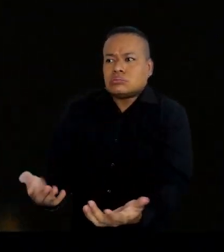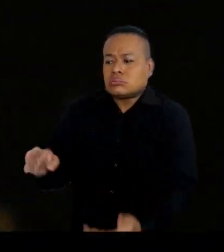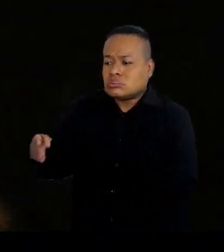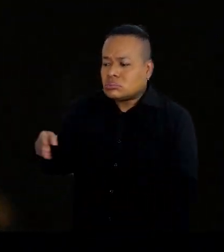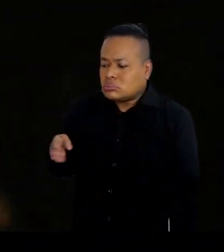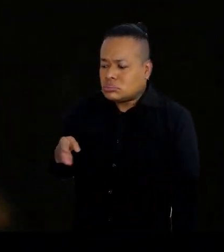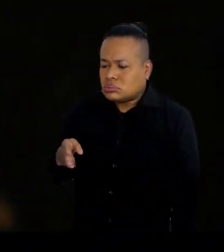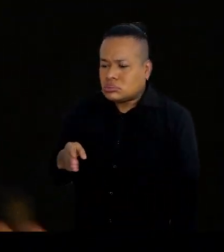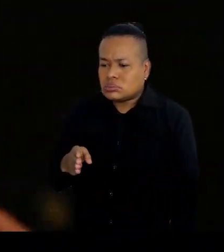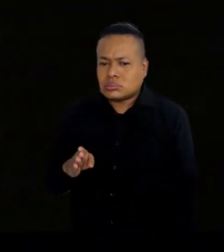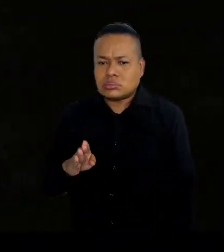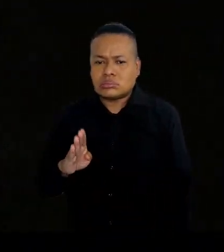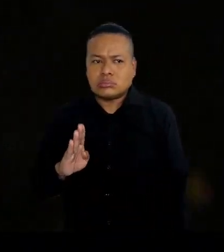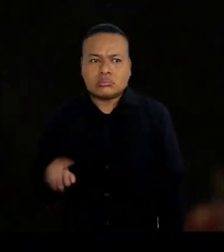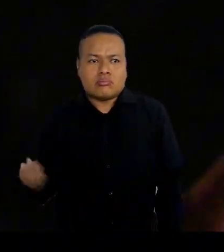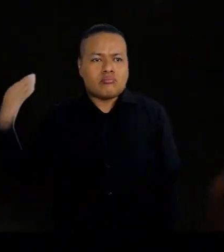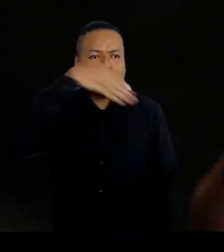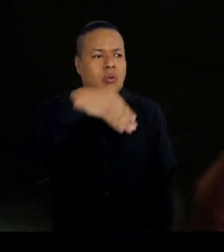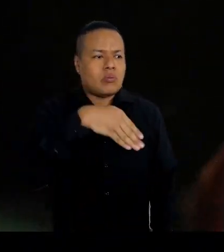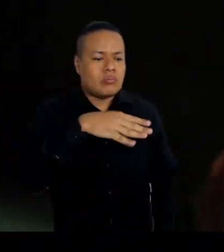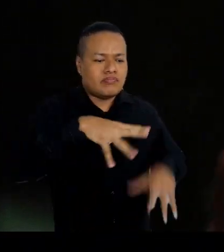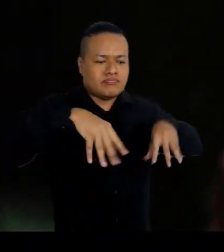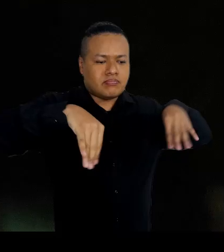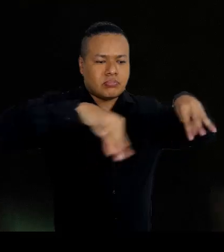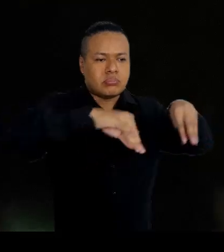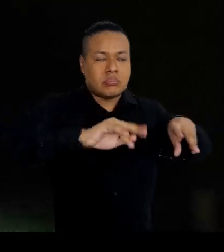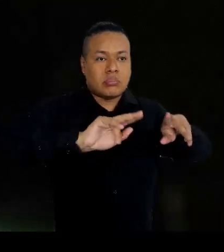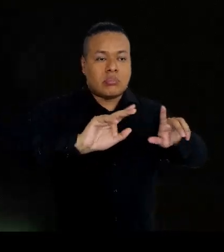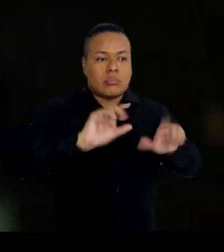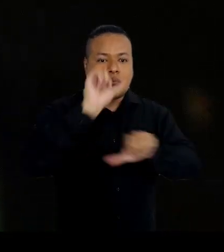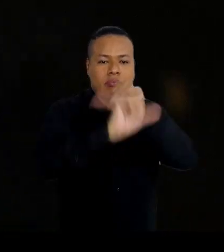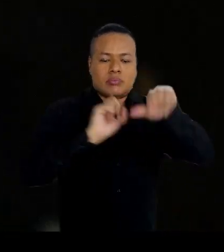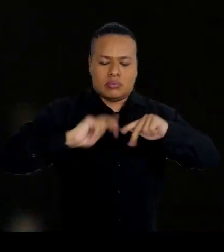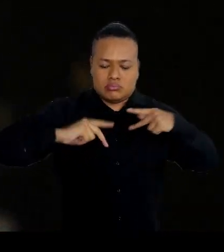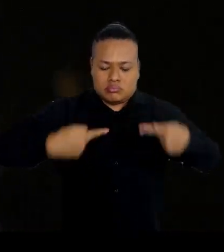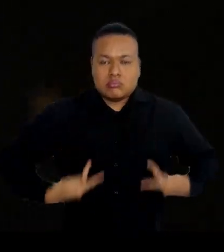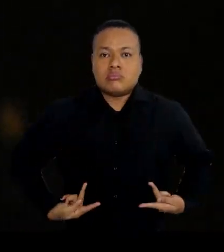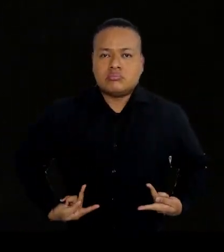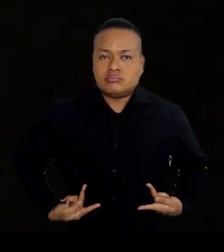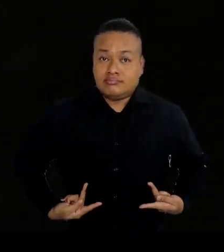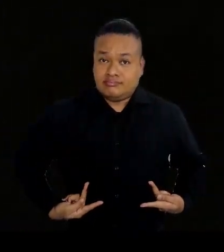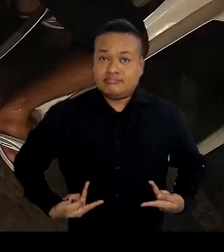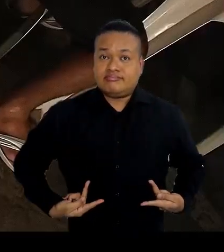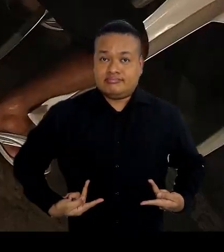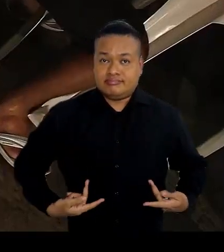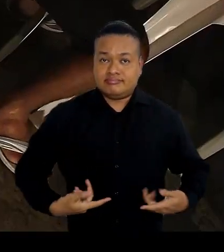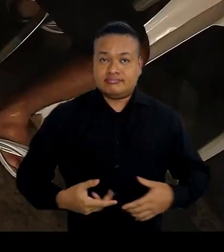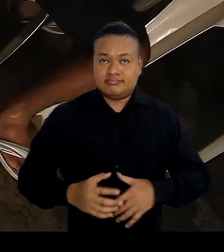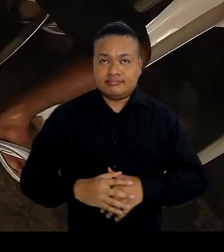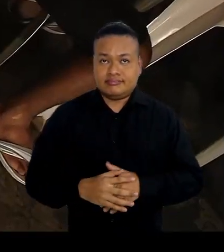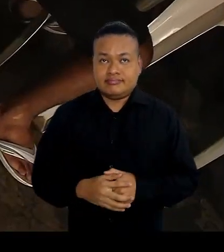que os peixes subiram para a terra, tomaram forma de gente.